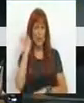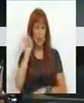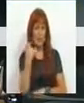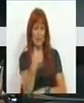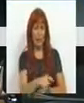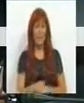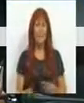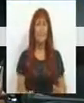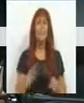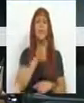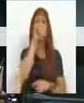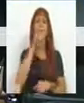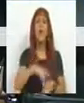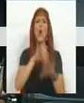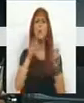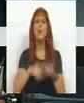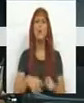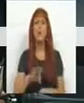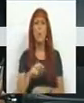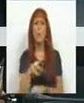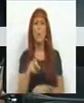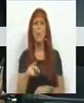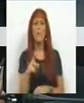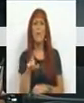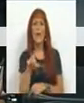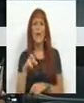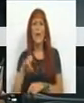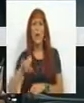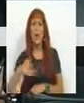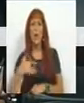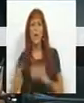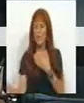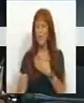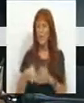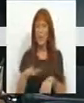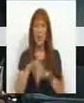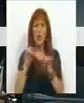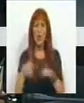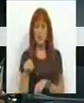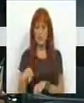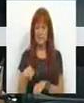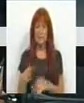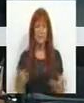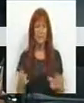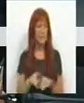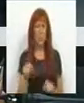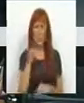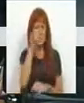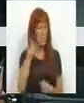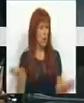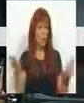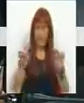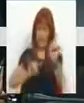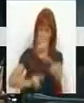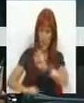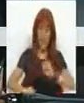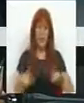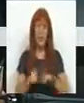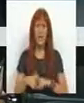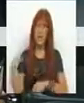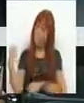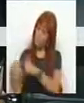relevância. A questão do Hospital da Póvoa, Vila do Conde e do encerramento do Hospital da Póvoa e Vila do Conde não é uma questão nova,